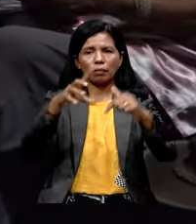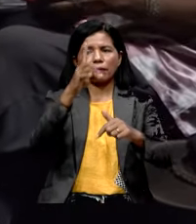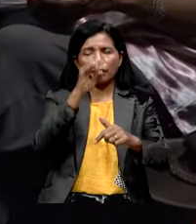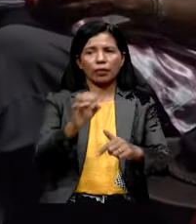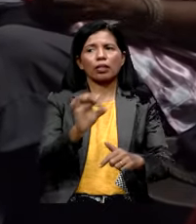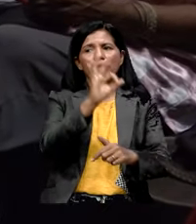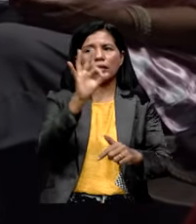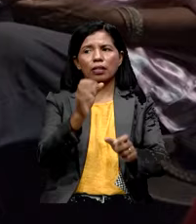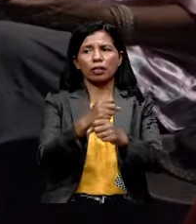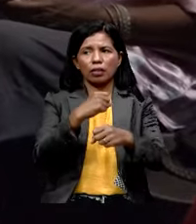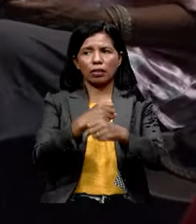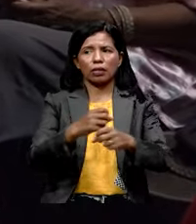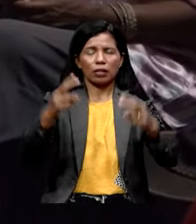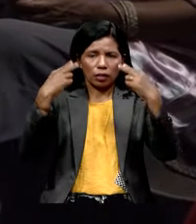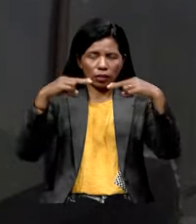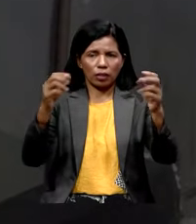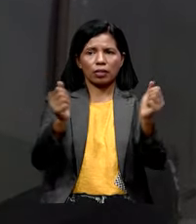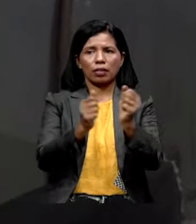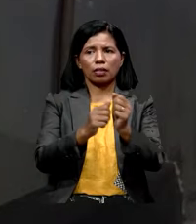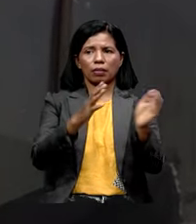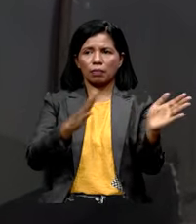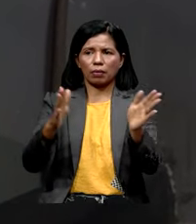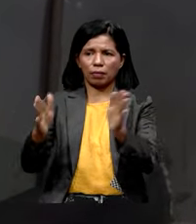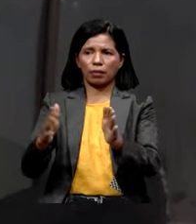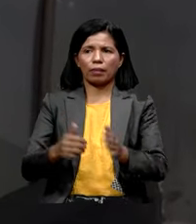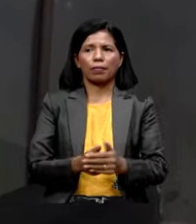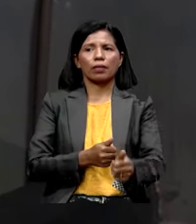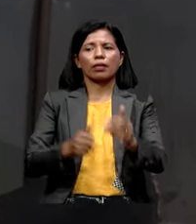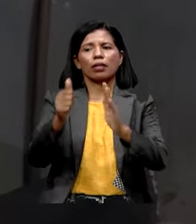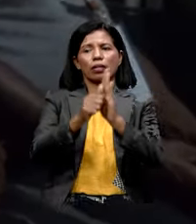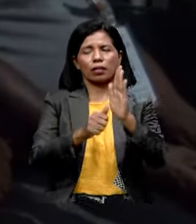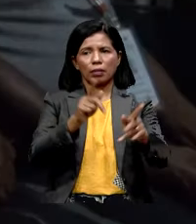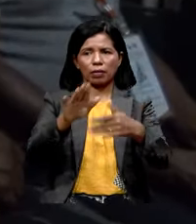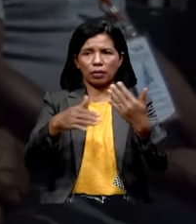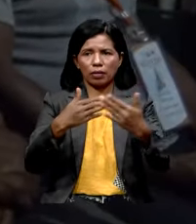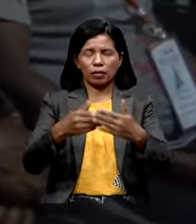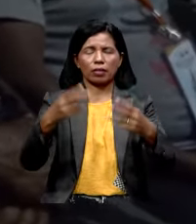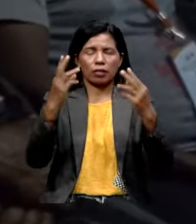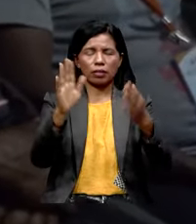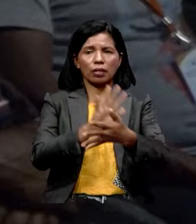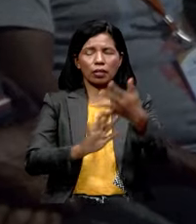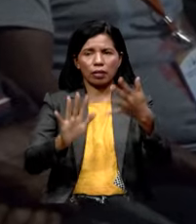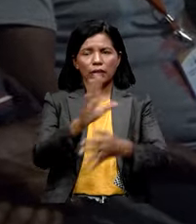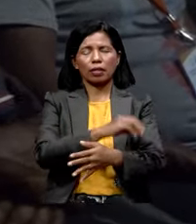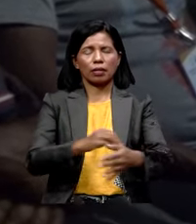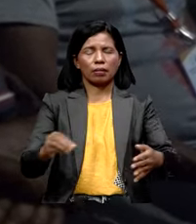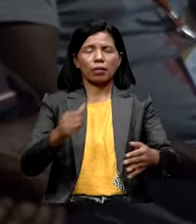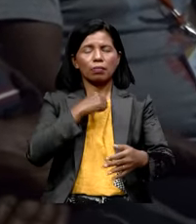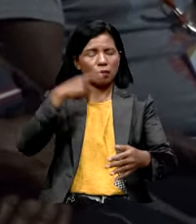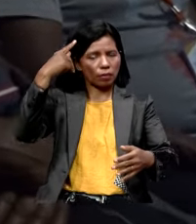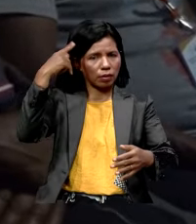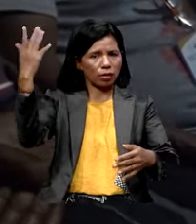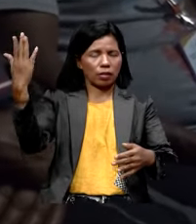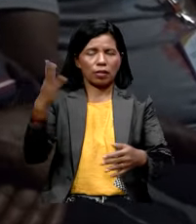sexta né, hodi halo ensaio hodi melora liutam preparação. Tu ira zenda liana em sira se halo cerimônia bem-vindo refere para sua santidade Papa